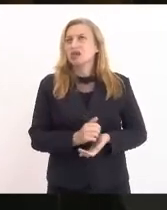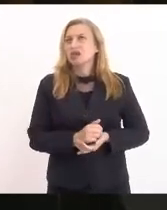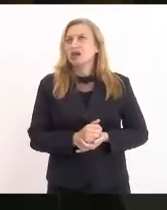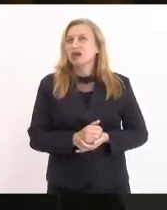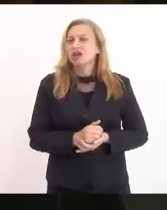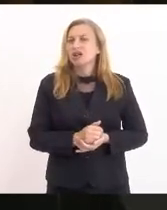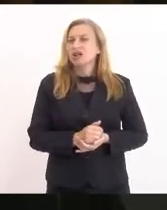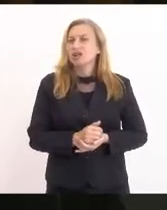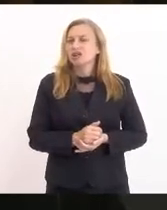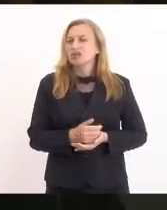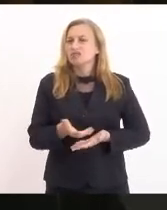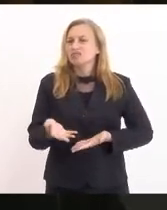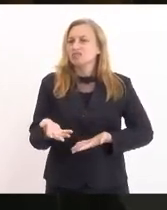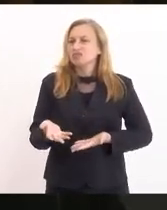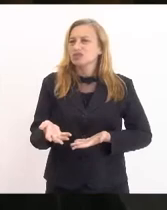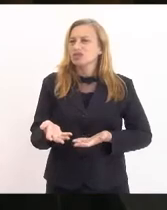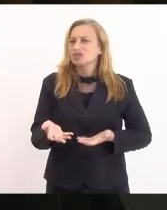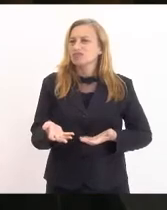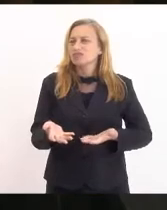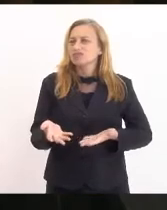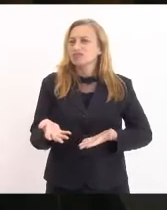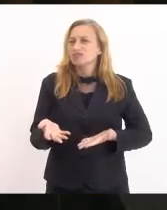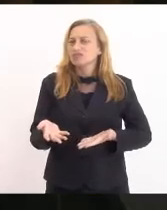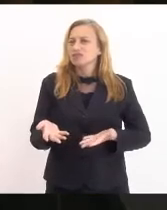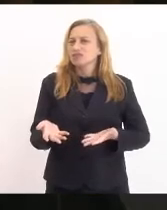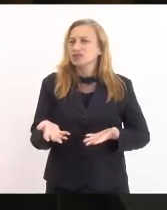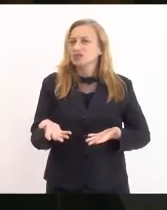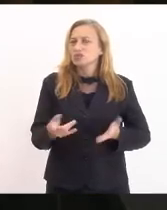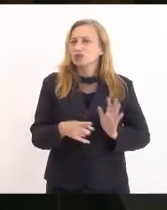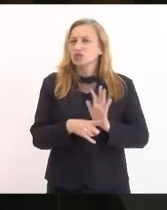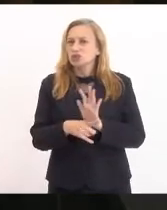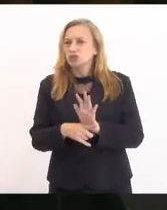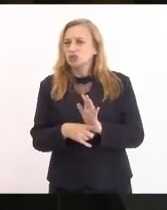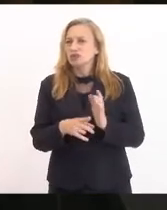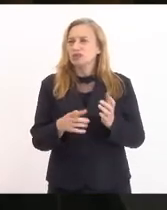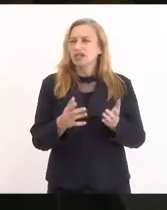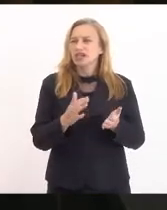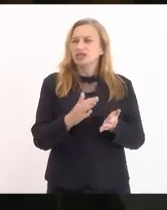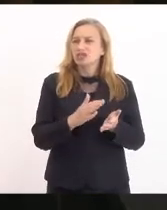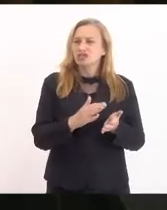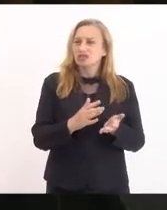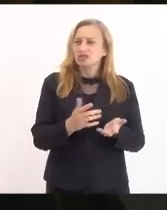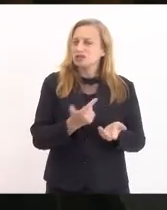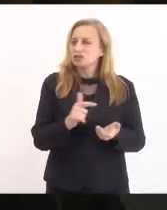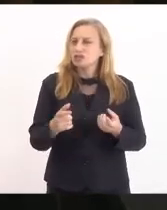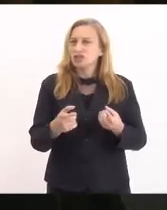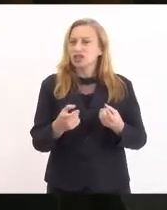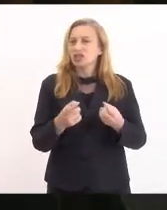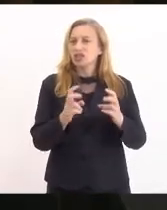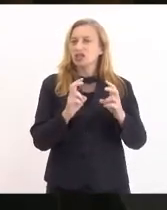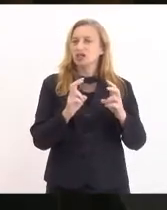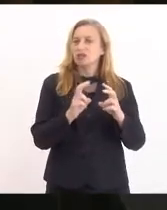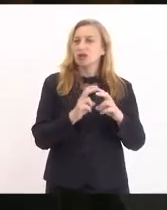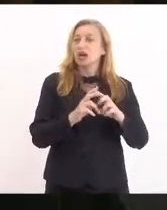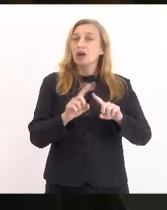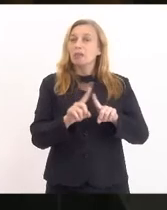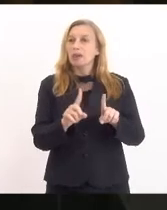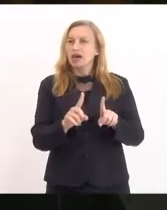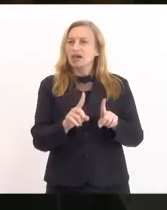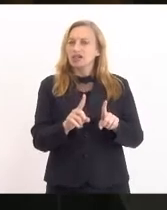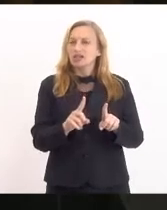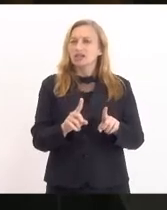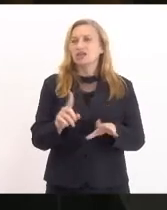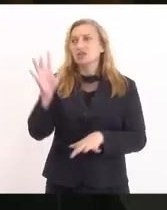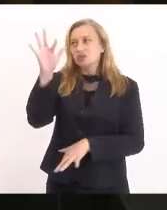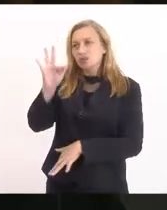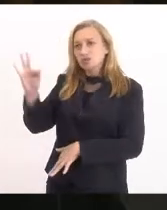mediar esse conflito, principalmente, mas não só, o presidente da